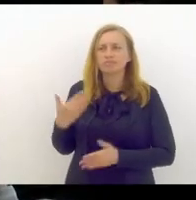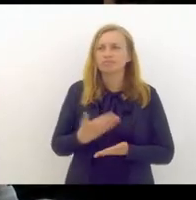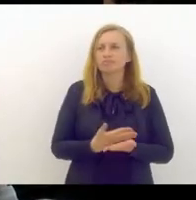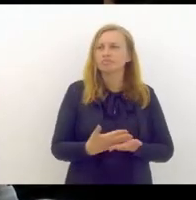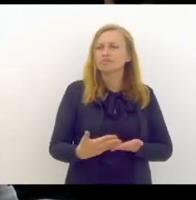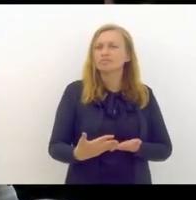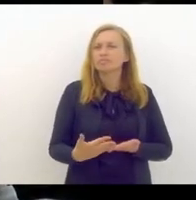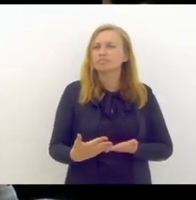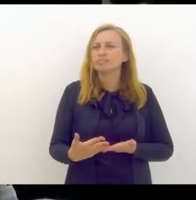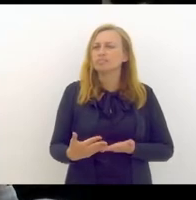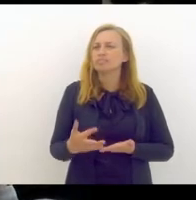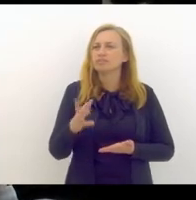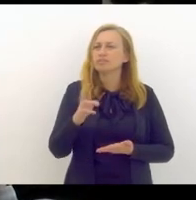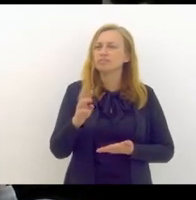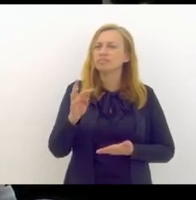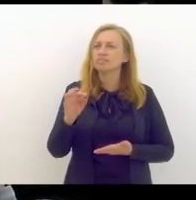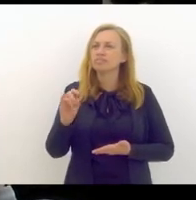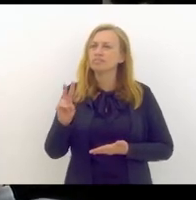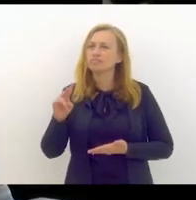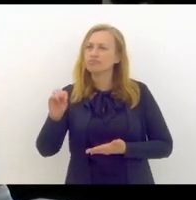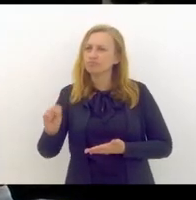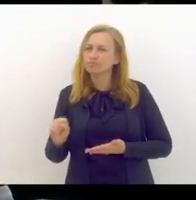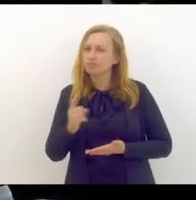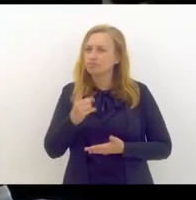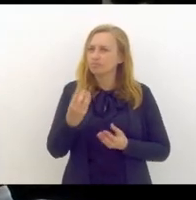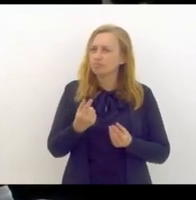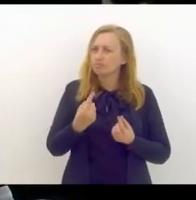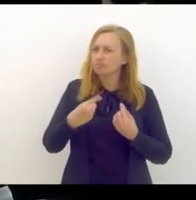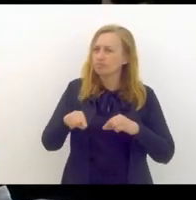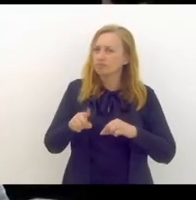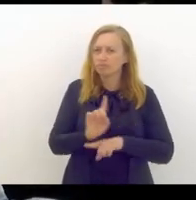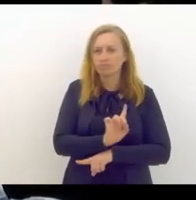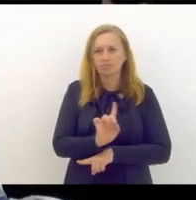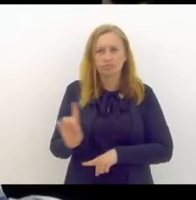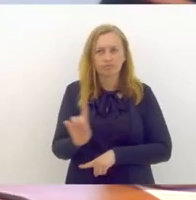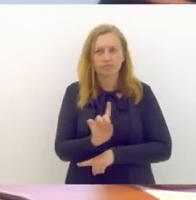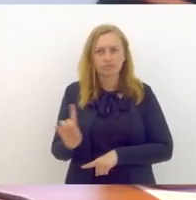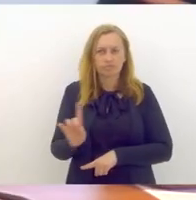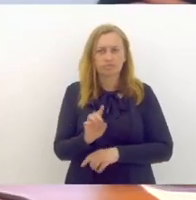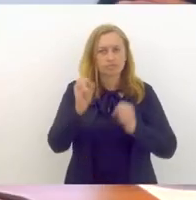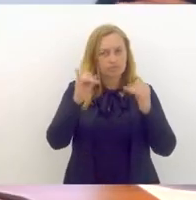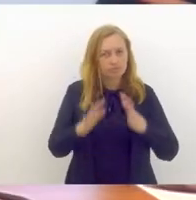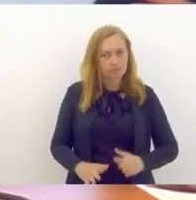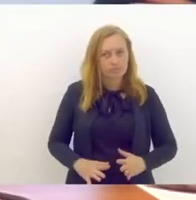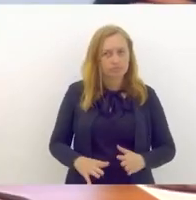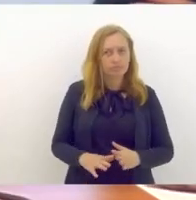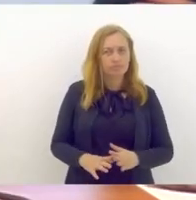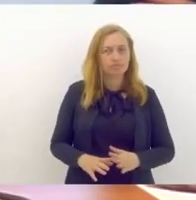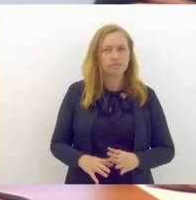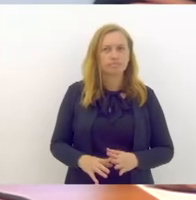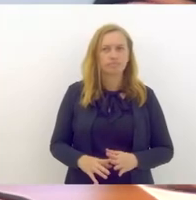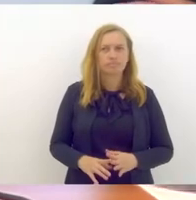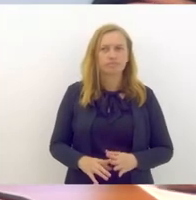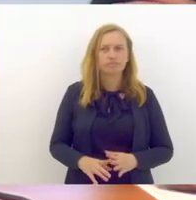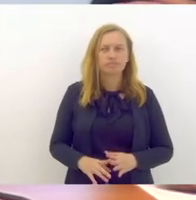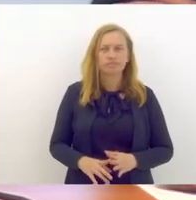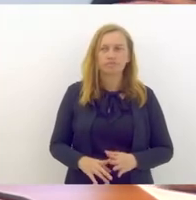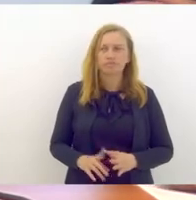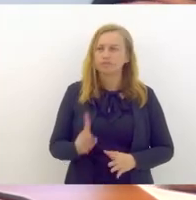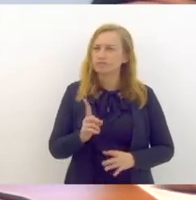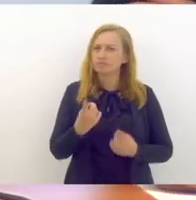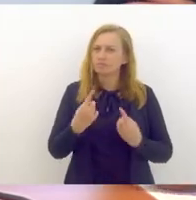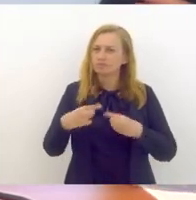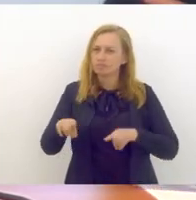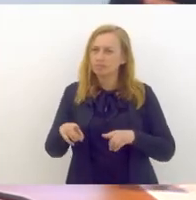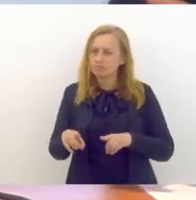Revis, a gente não é contra a Revis, eu quero deixar isso muito bem claro. Eu acho que é público, não somos contra